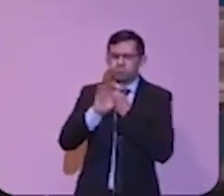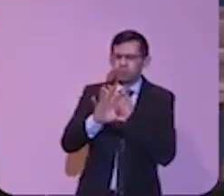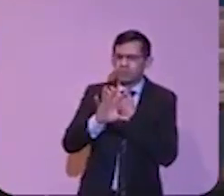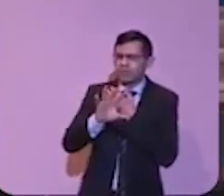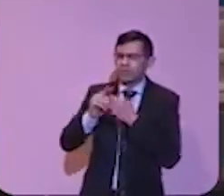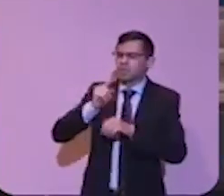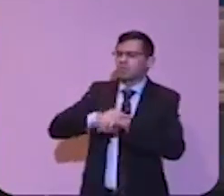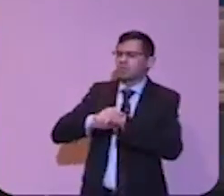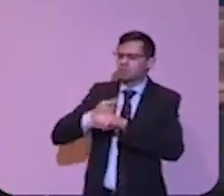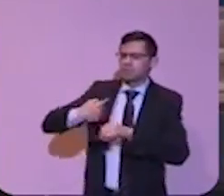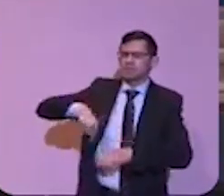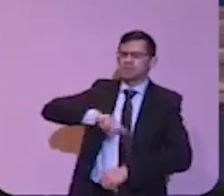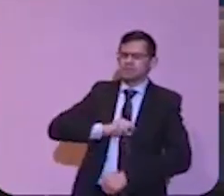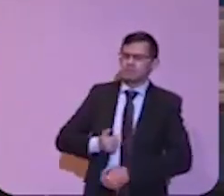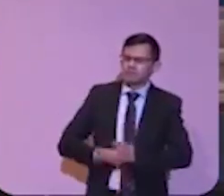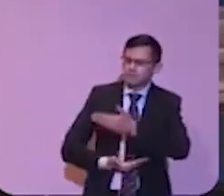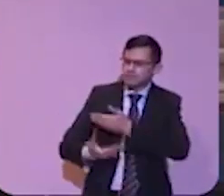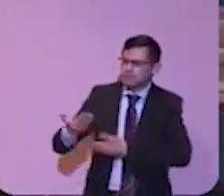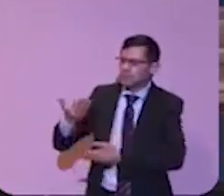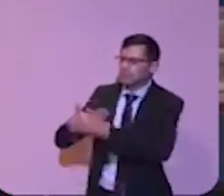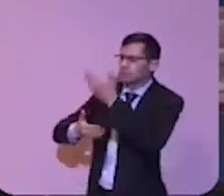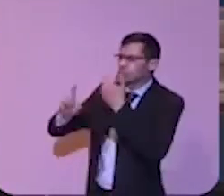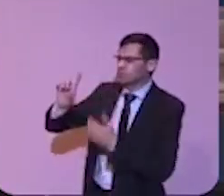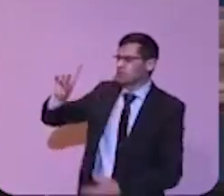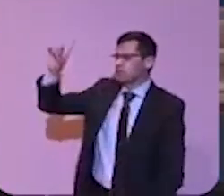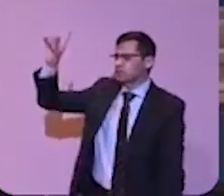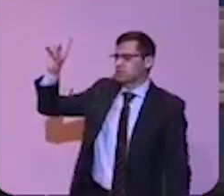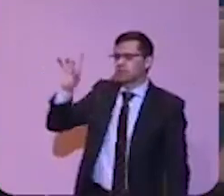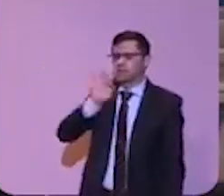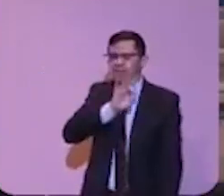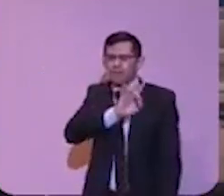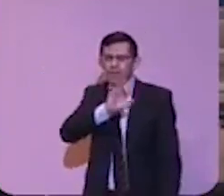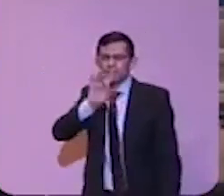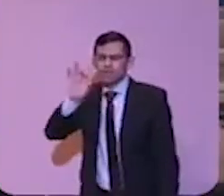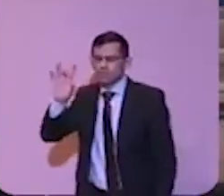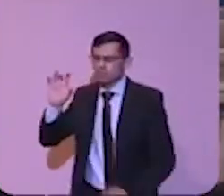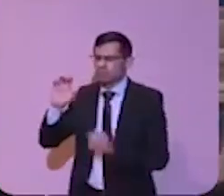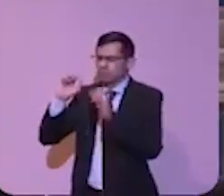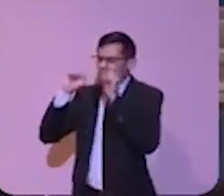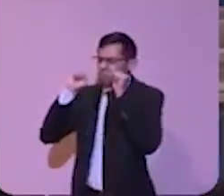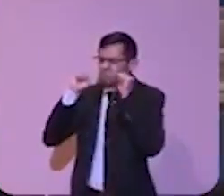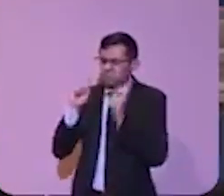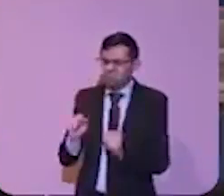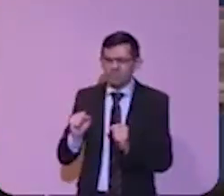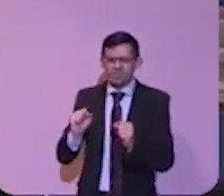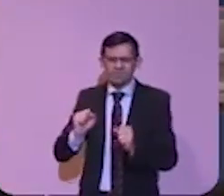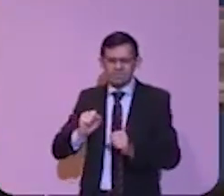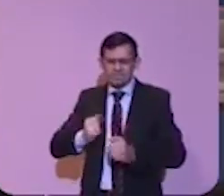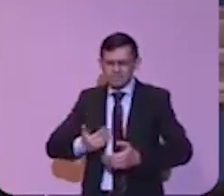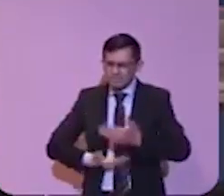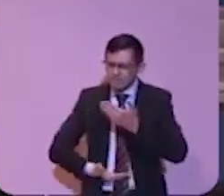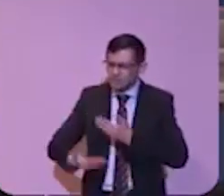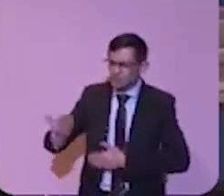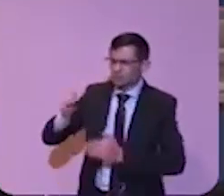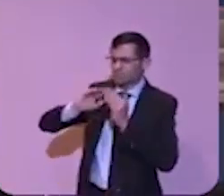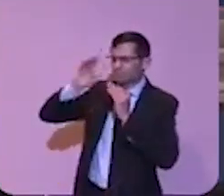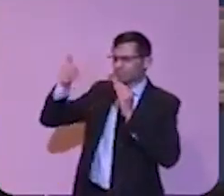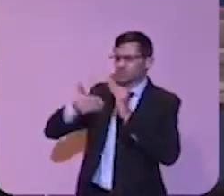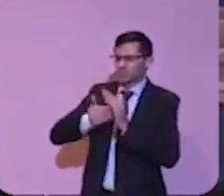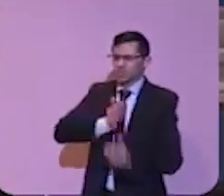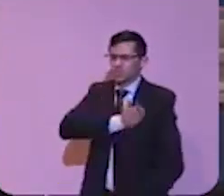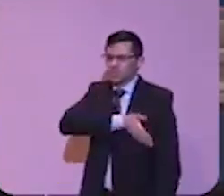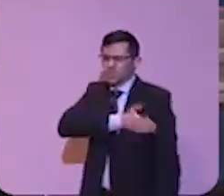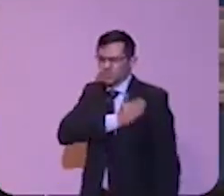que ao Te servirmos, cada um aqui sirva de todo o seu coração